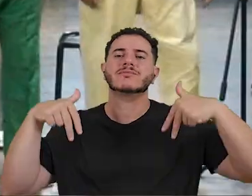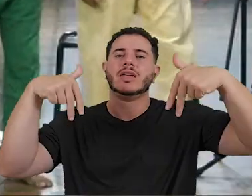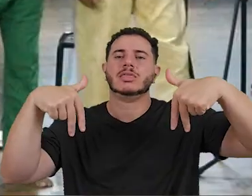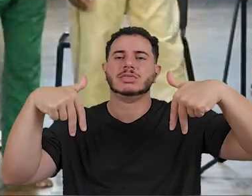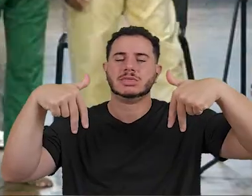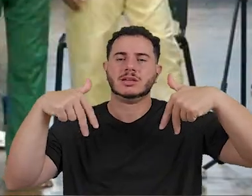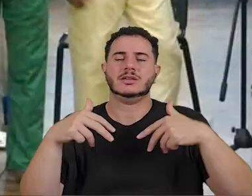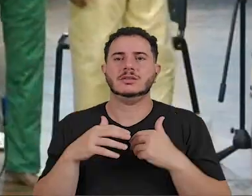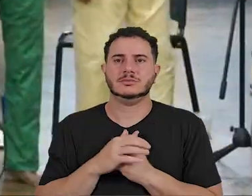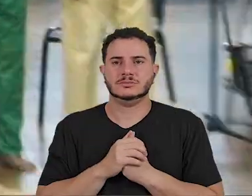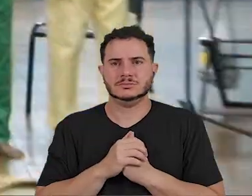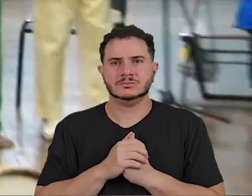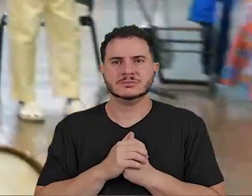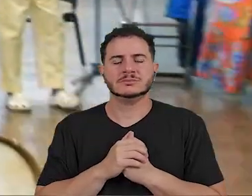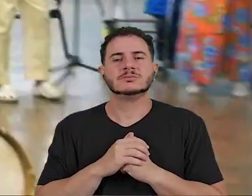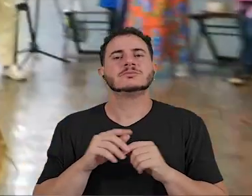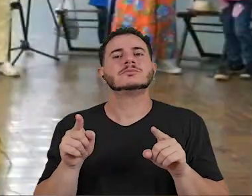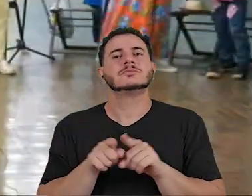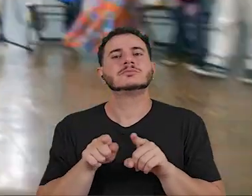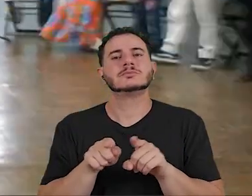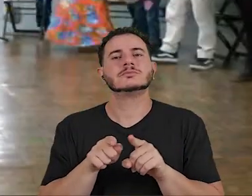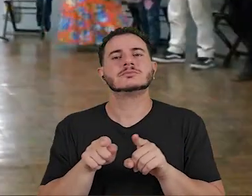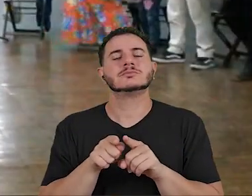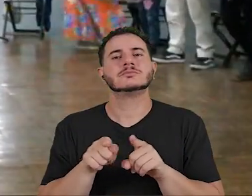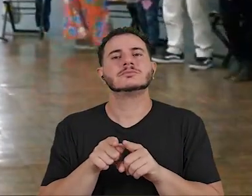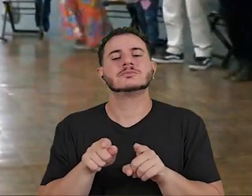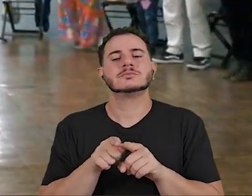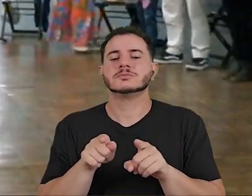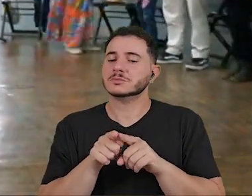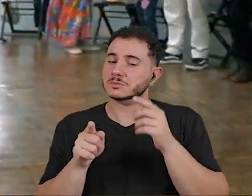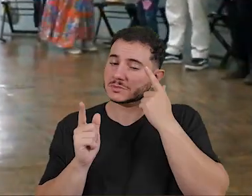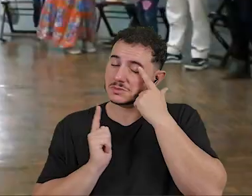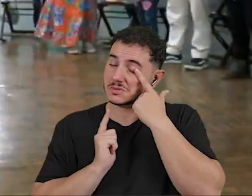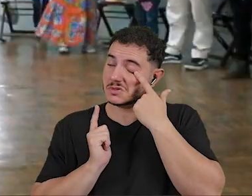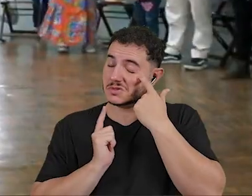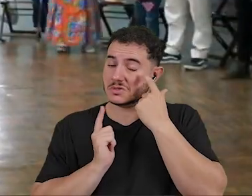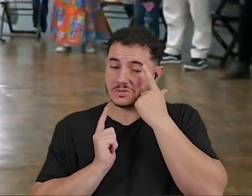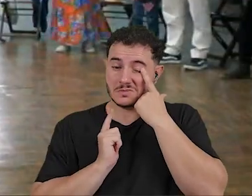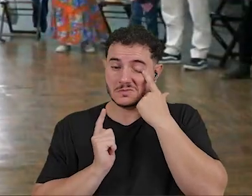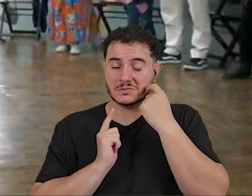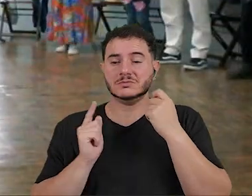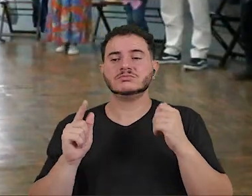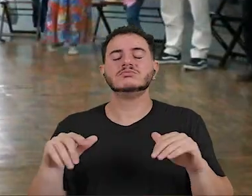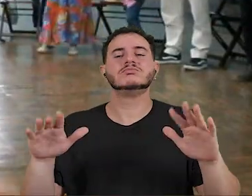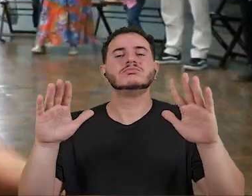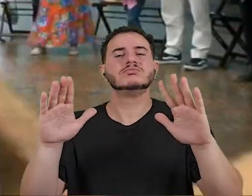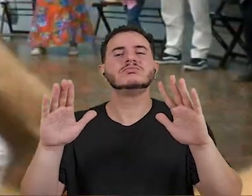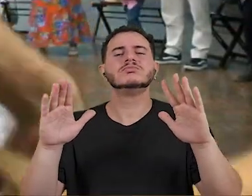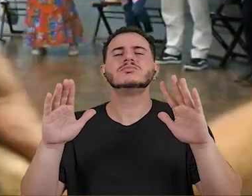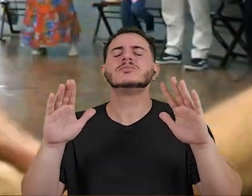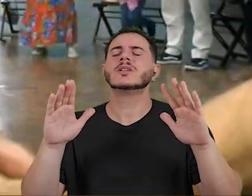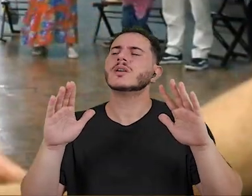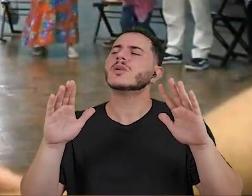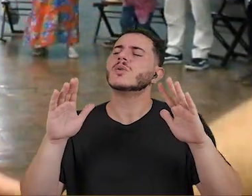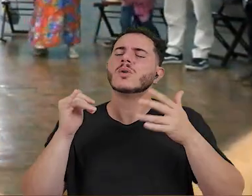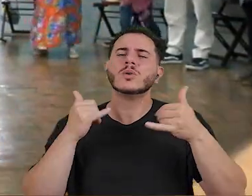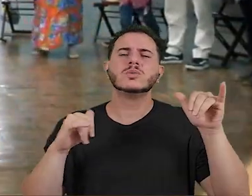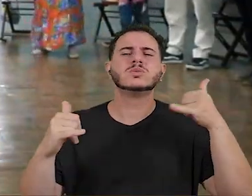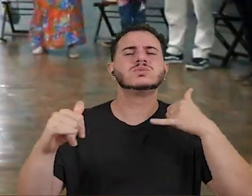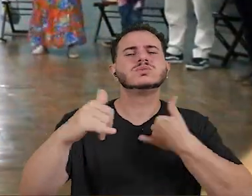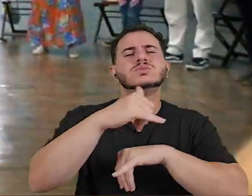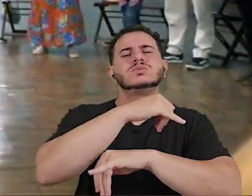certo? E vamos fazer uma corrente positiva. Em agradecimento ao